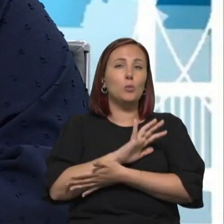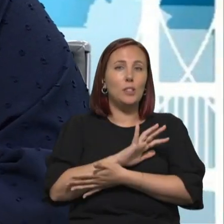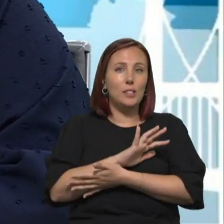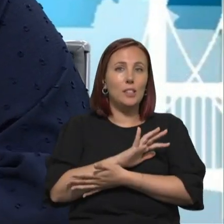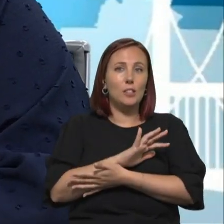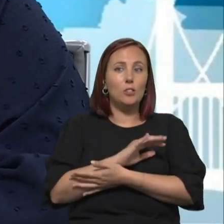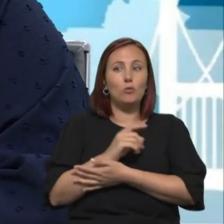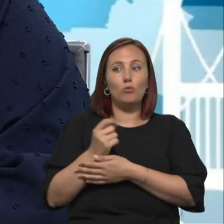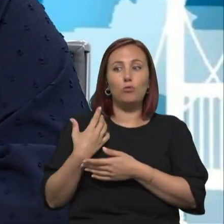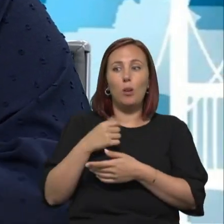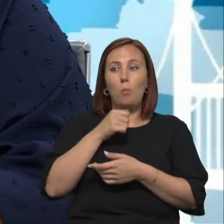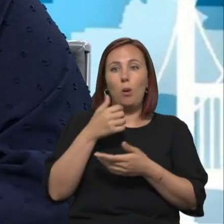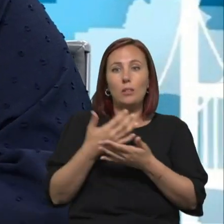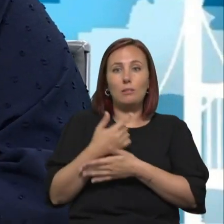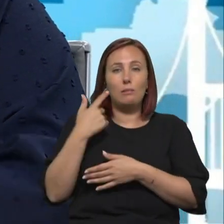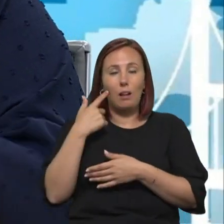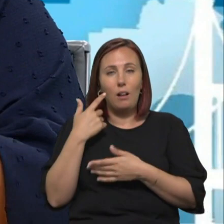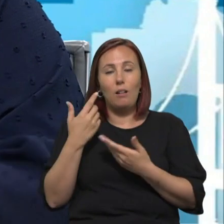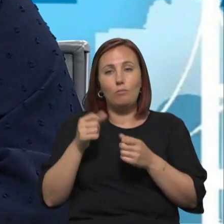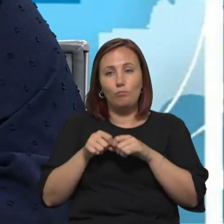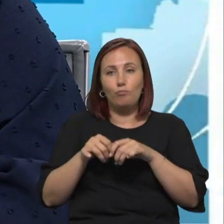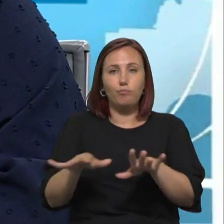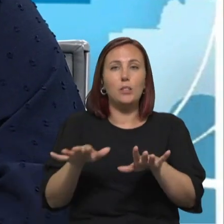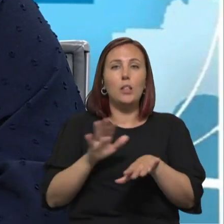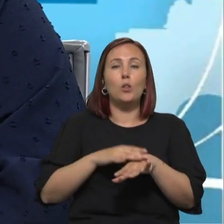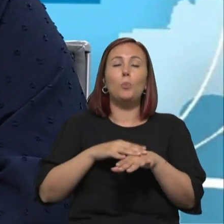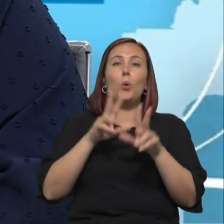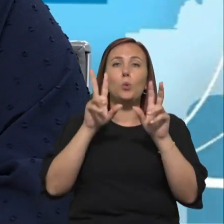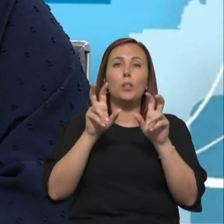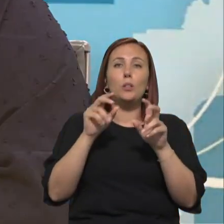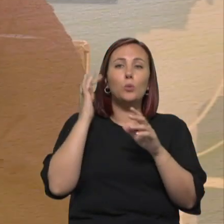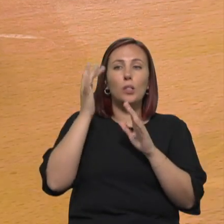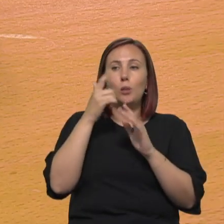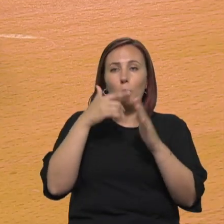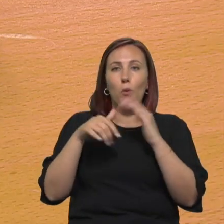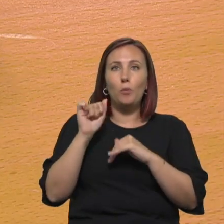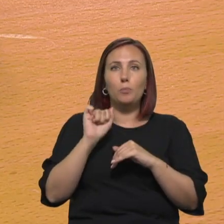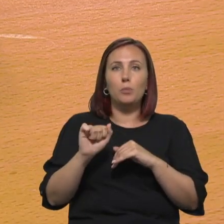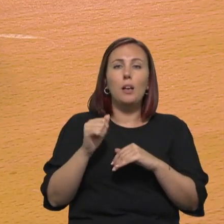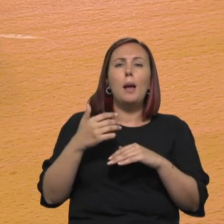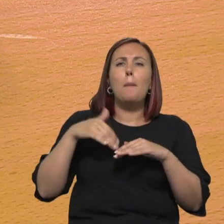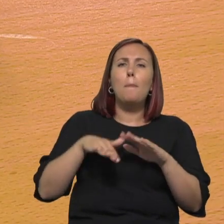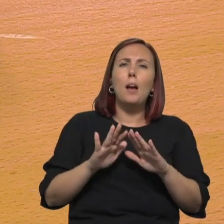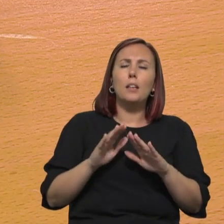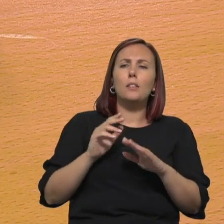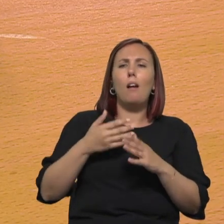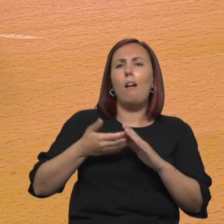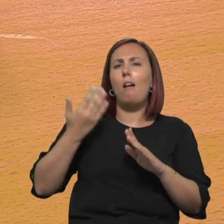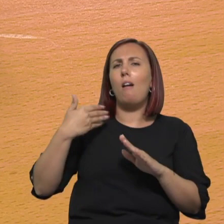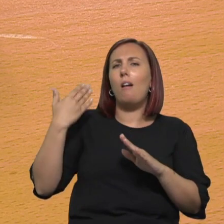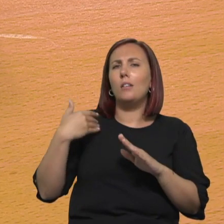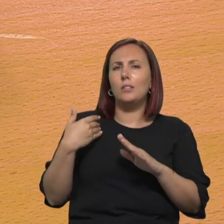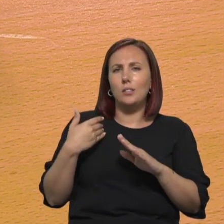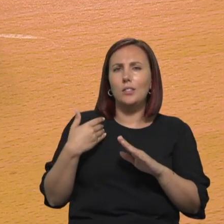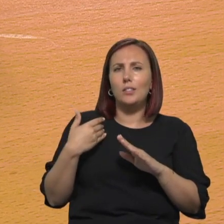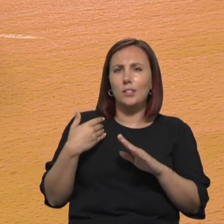que surgiram após a morte dele e que, portanto, falavam e já lhe davam, de facto, este título do Santo do Povo, mas que também já vinha de muitas décadas